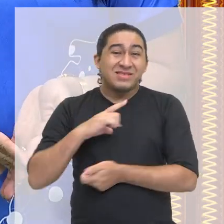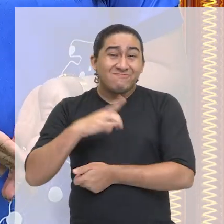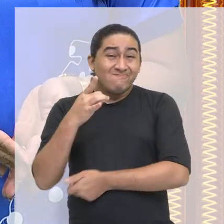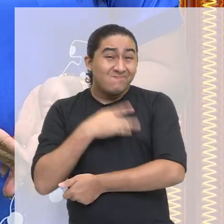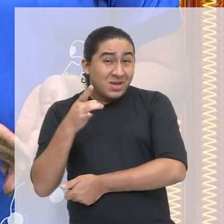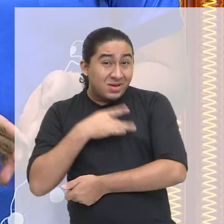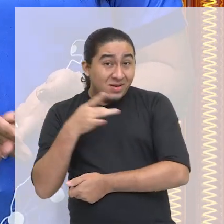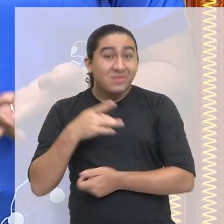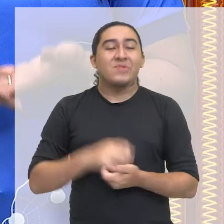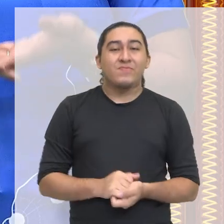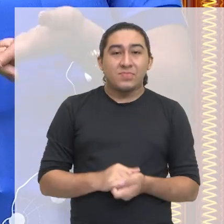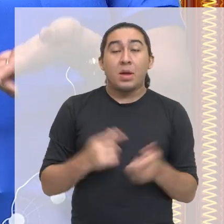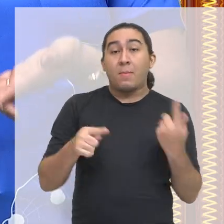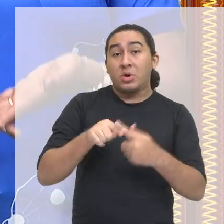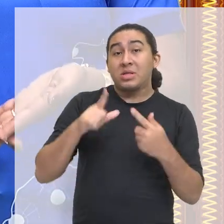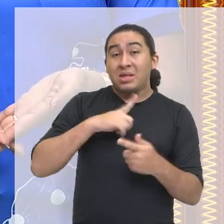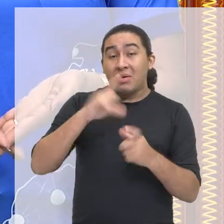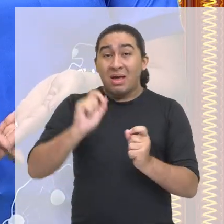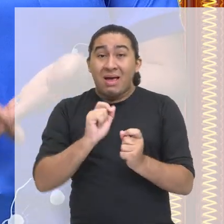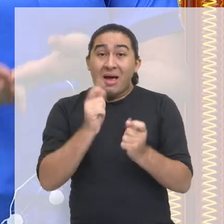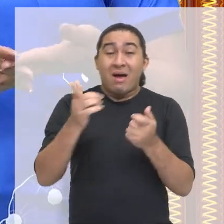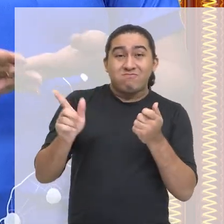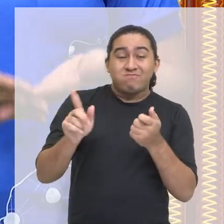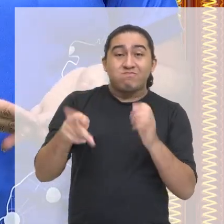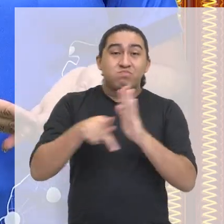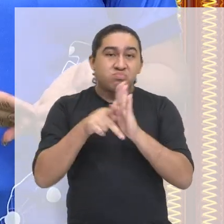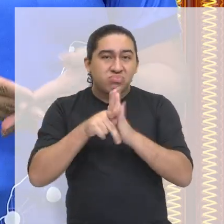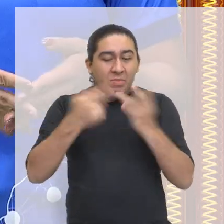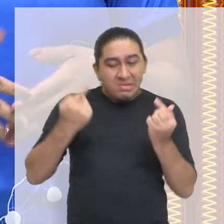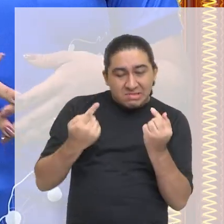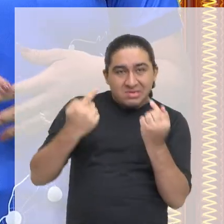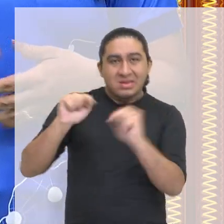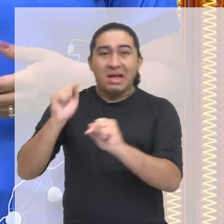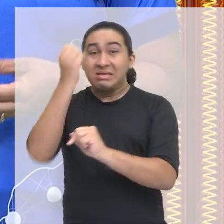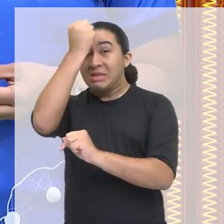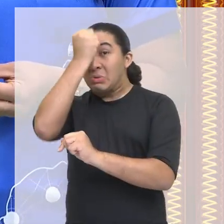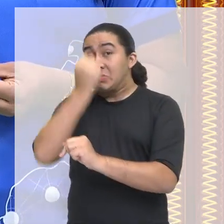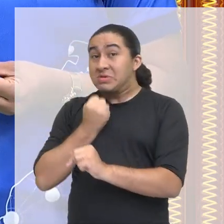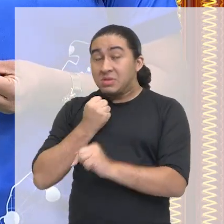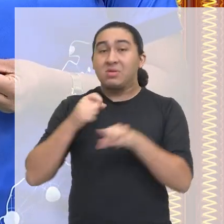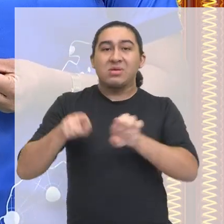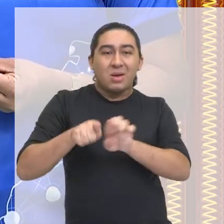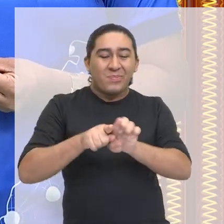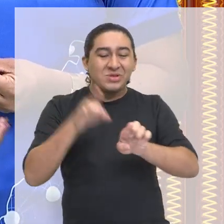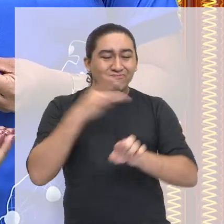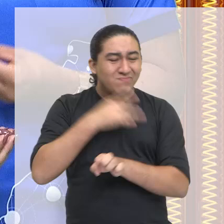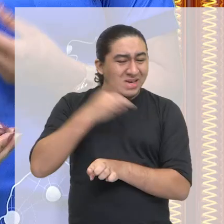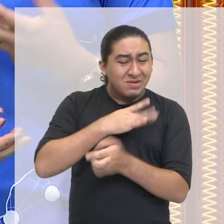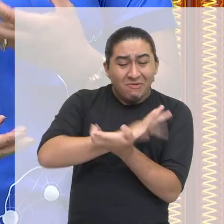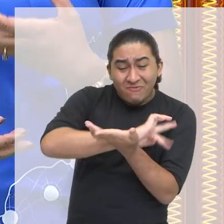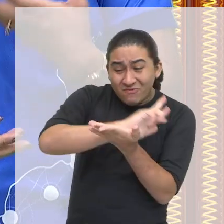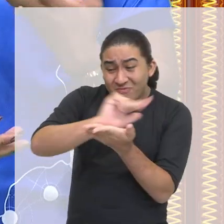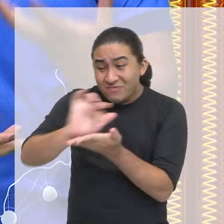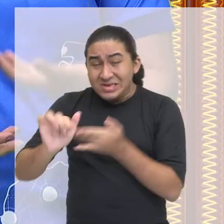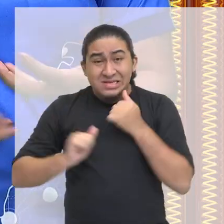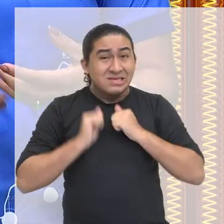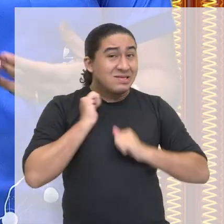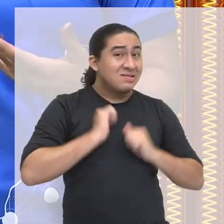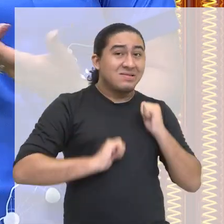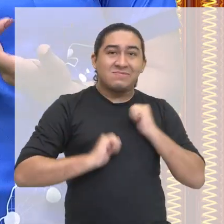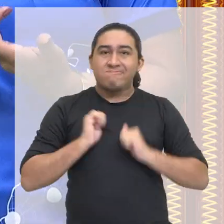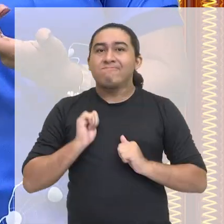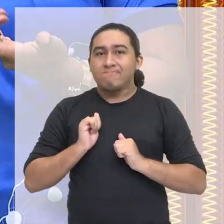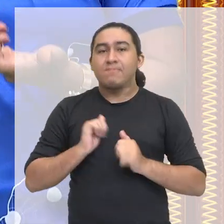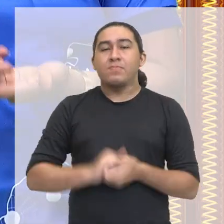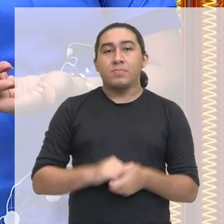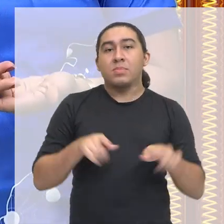Era da Insegurança, que nós temos a presença de ataques terroristas, como também um período de terror, um período de medo, um